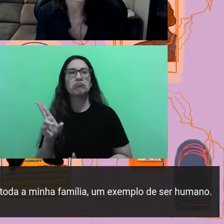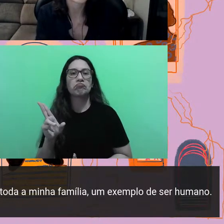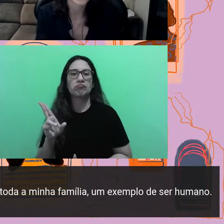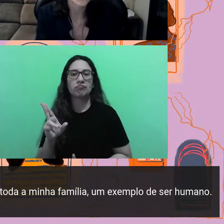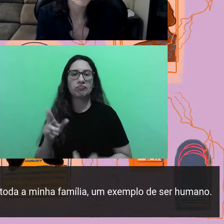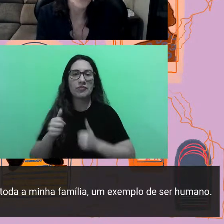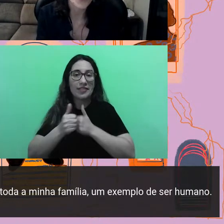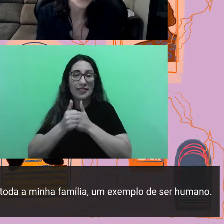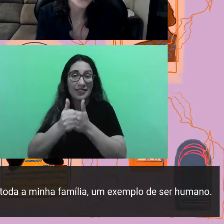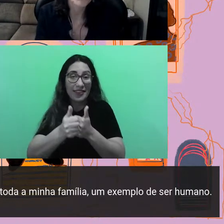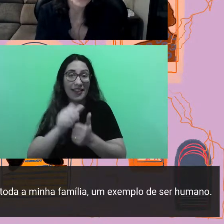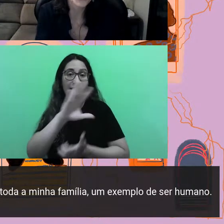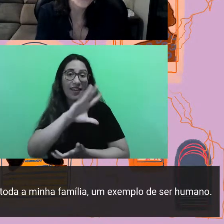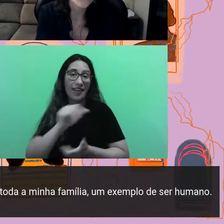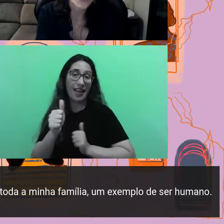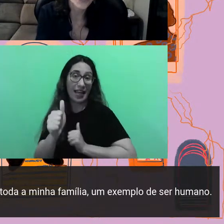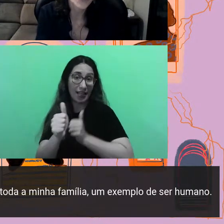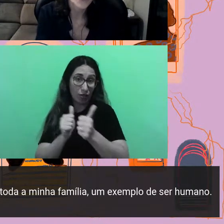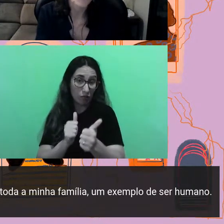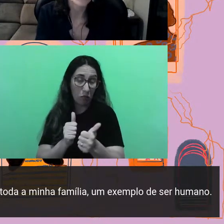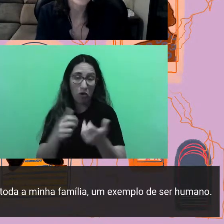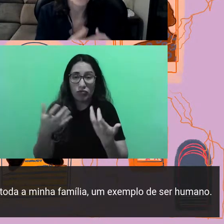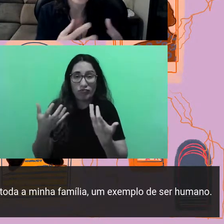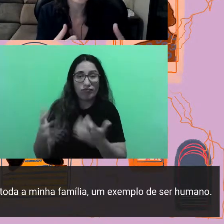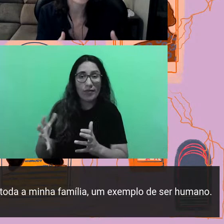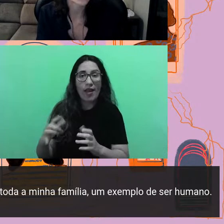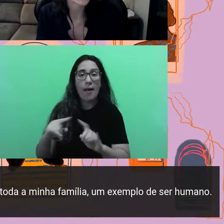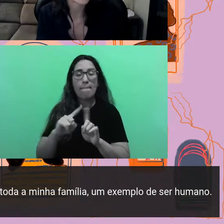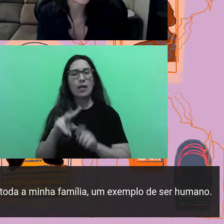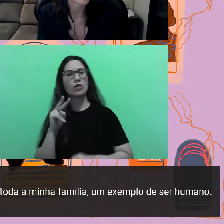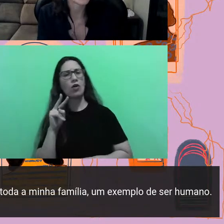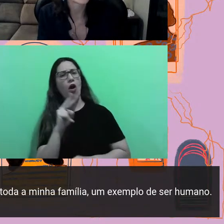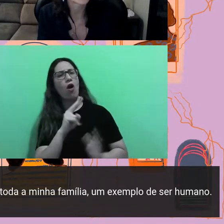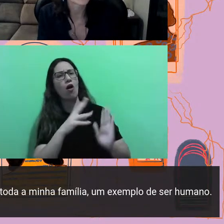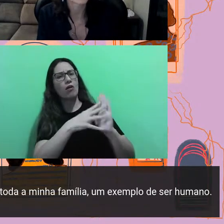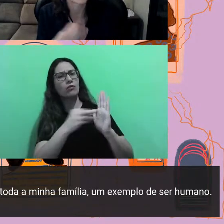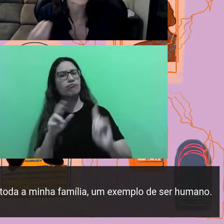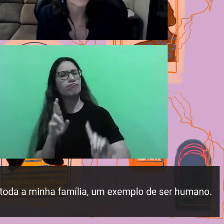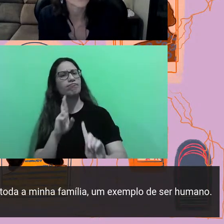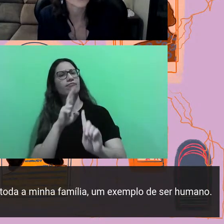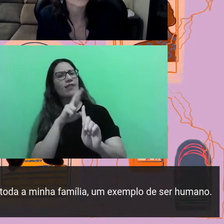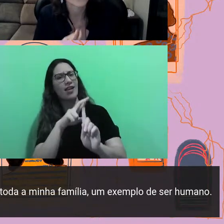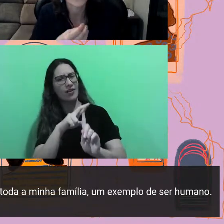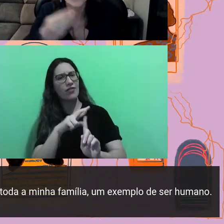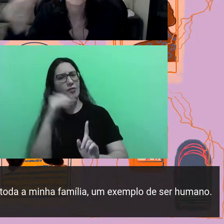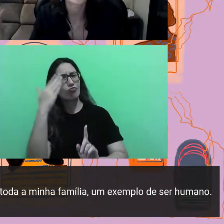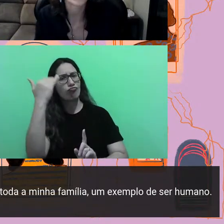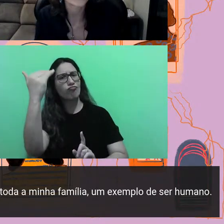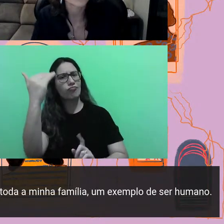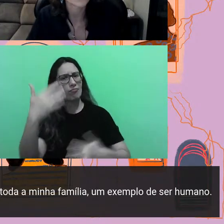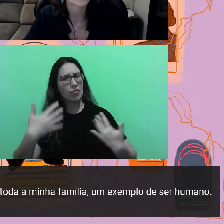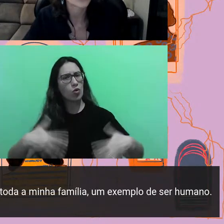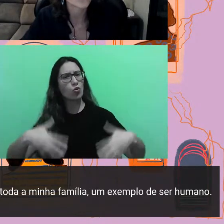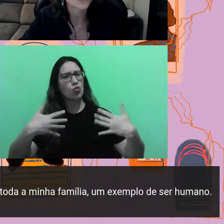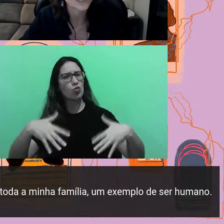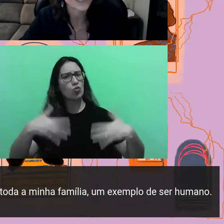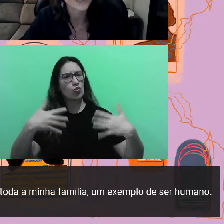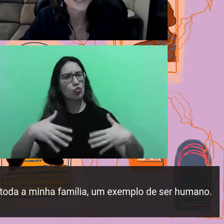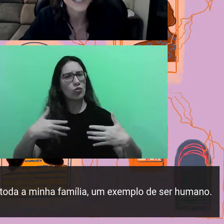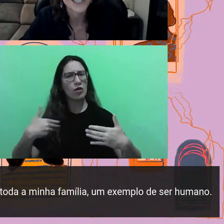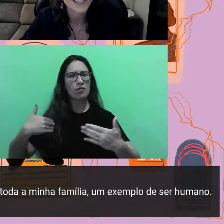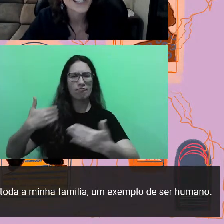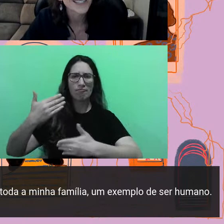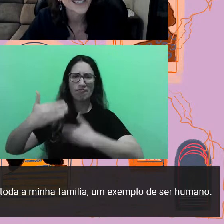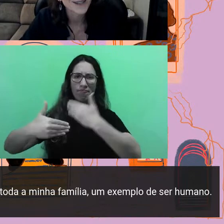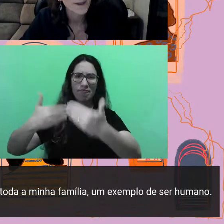seguir a carreira de esportiva, né? Mas olha para você e se inspira, assim, nessa referência mesmo de vida,